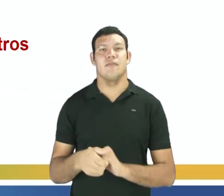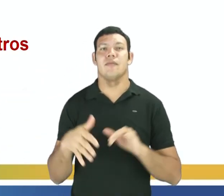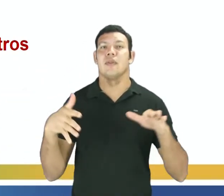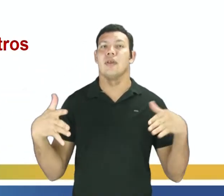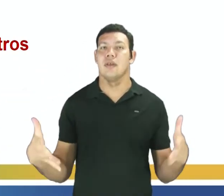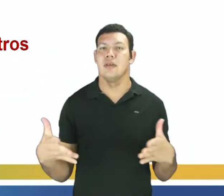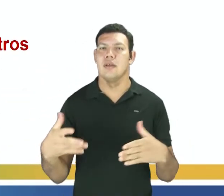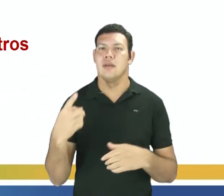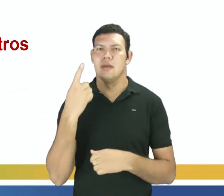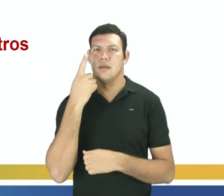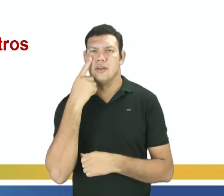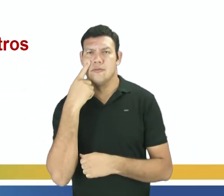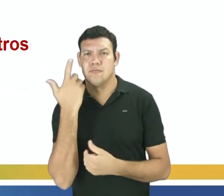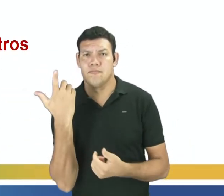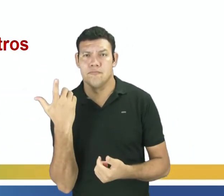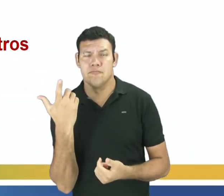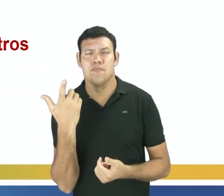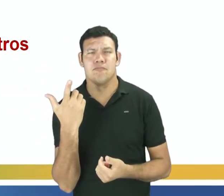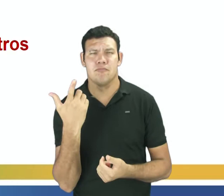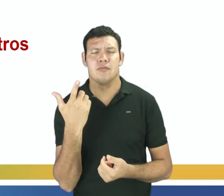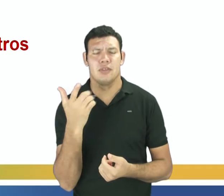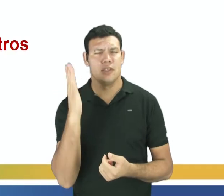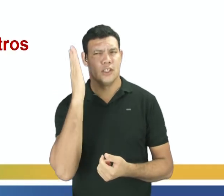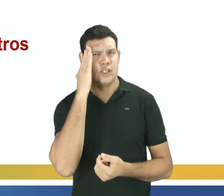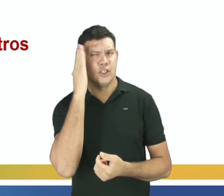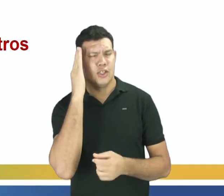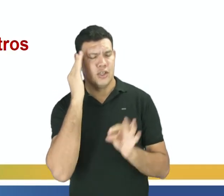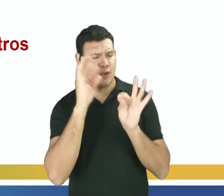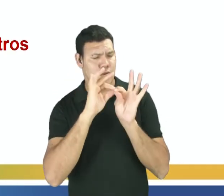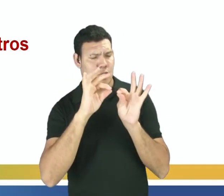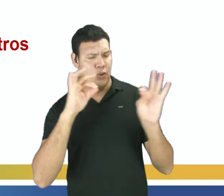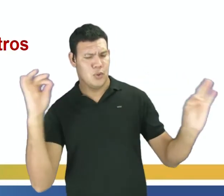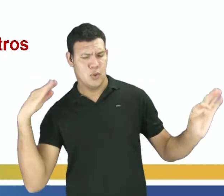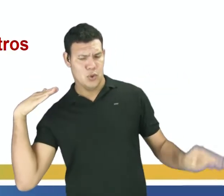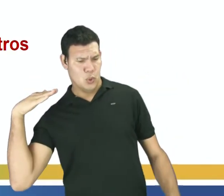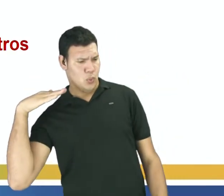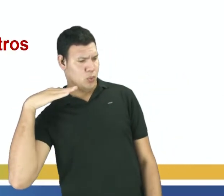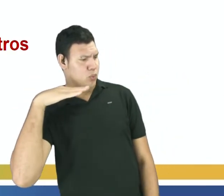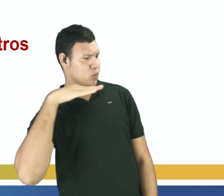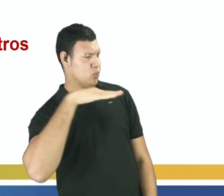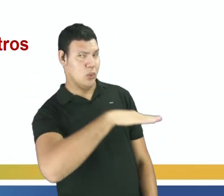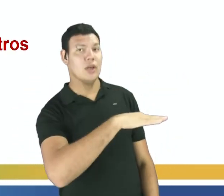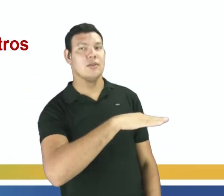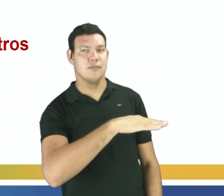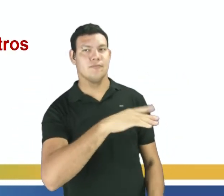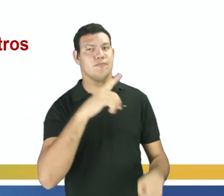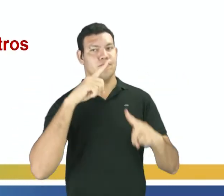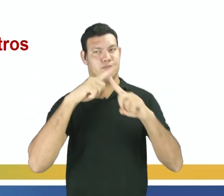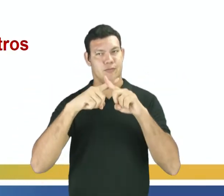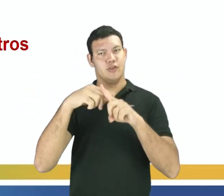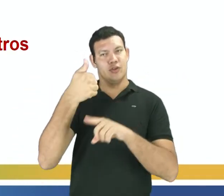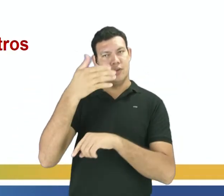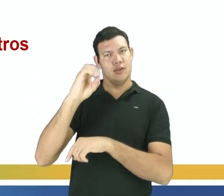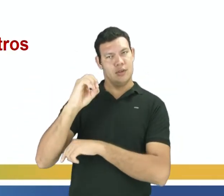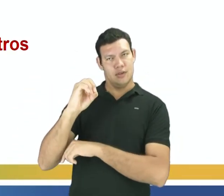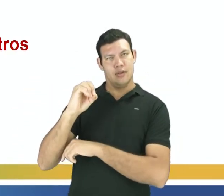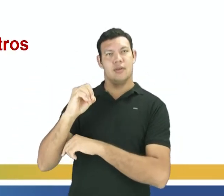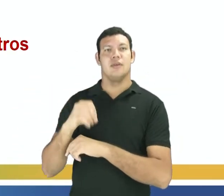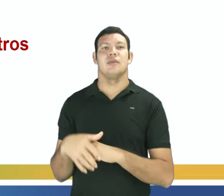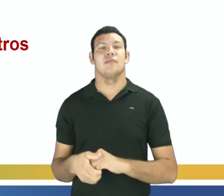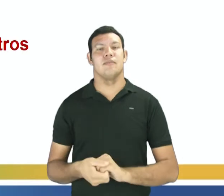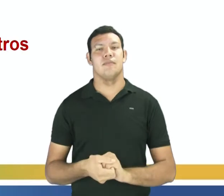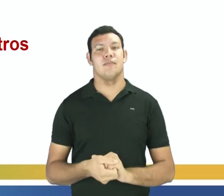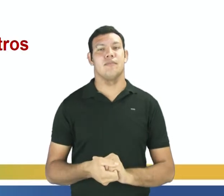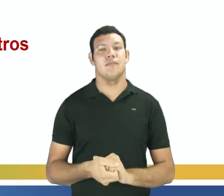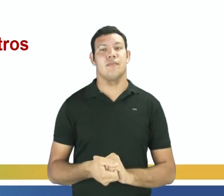aí, para você saber a quantidade percorrida para cada quantidade de litros, basta você multiplicar por 10. Assim, para 60